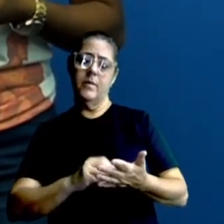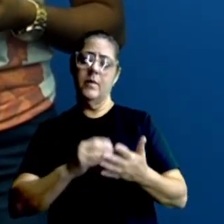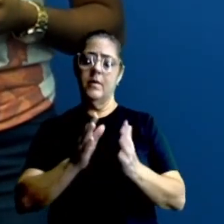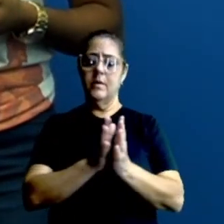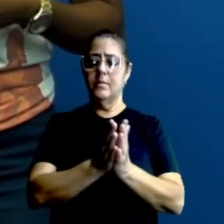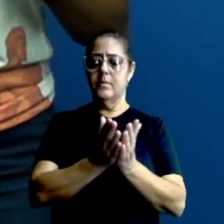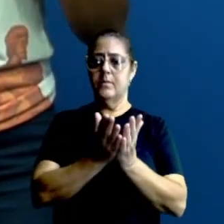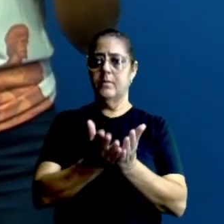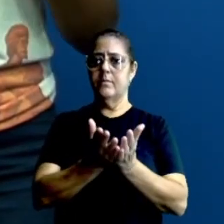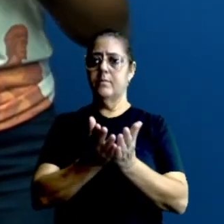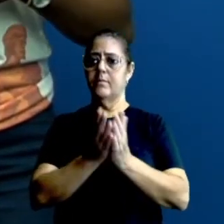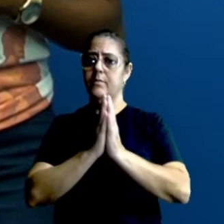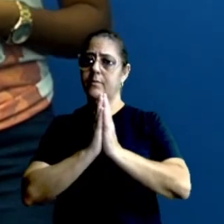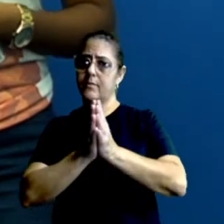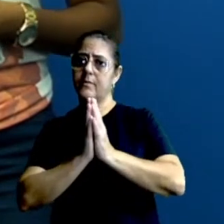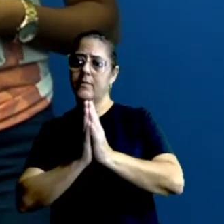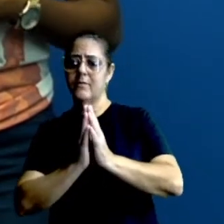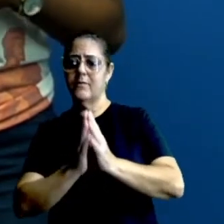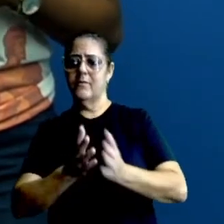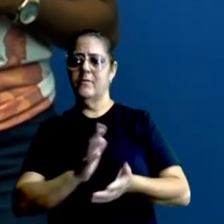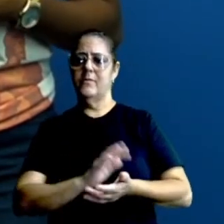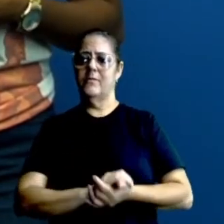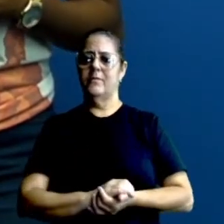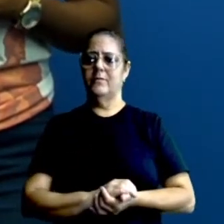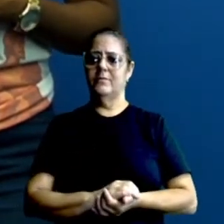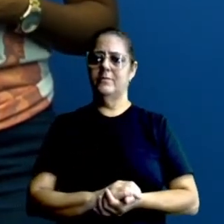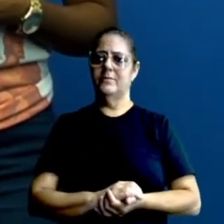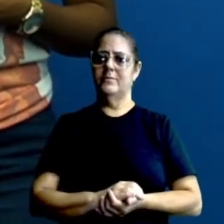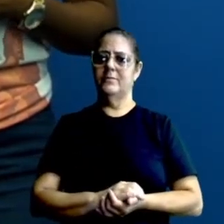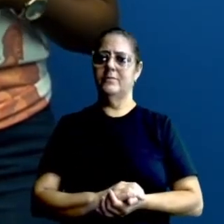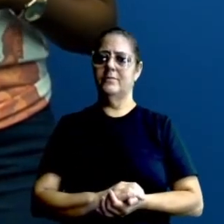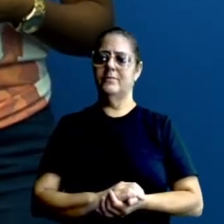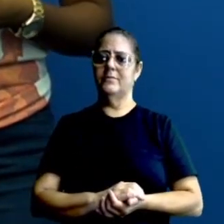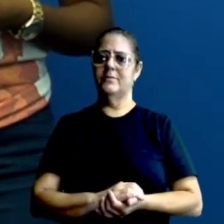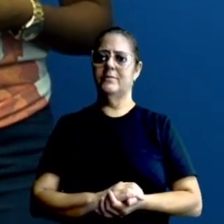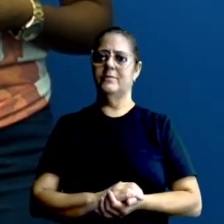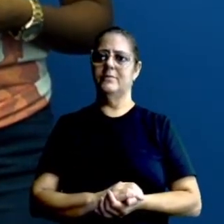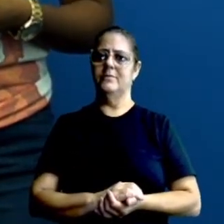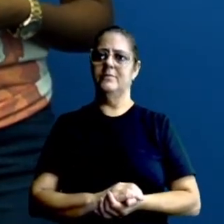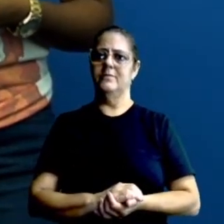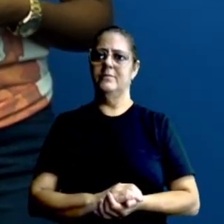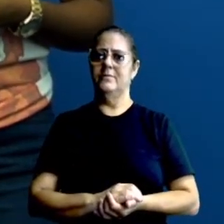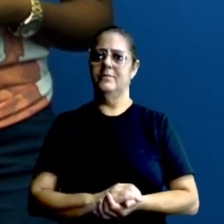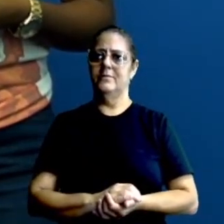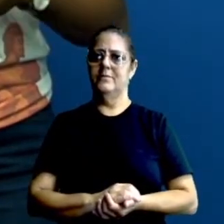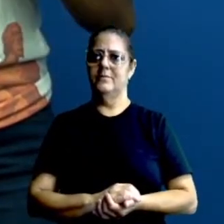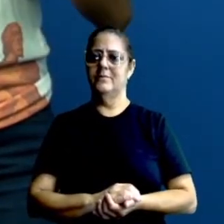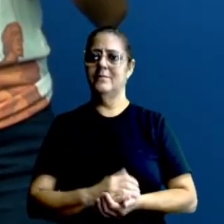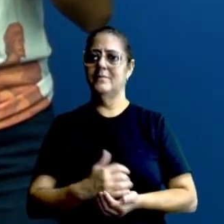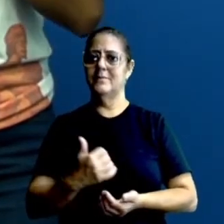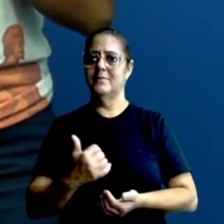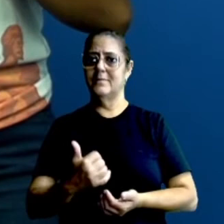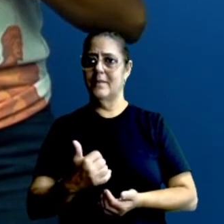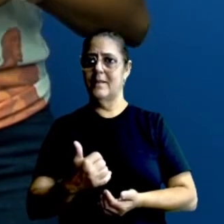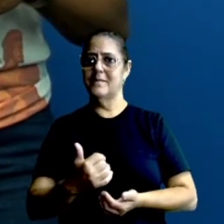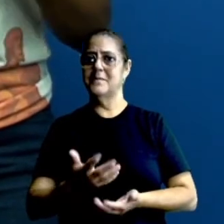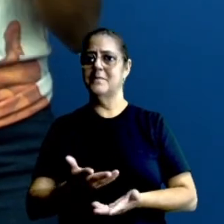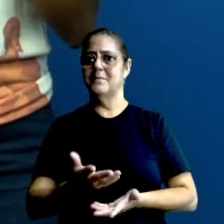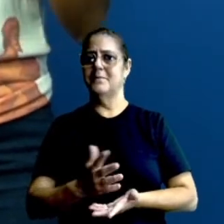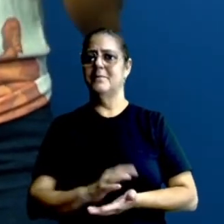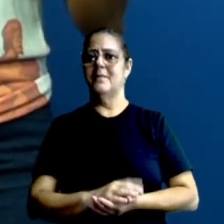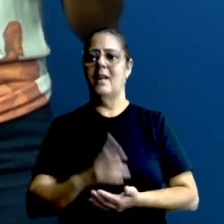notebook please copy this é melhor notebook please correto o